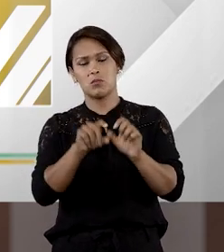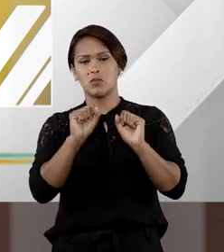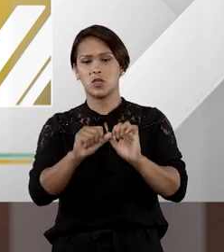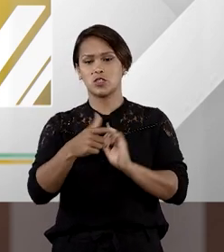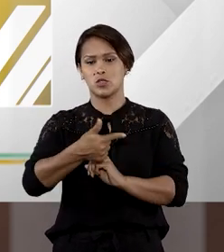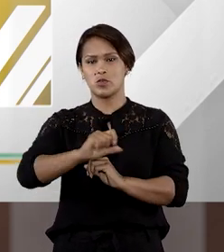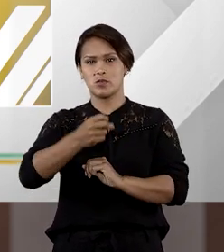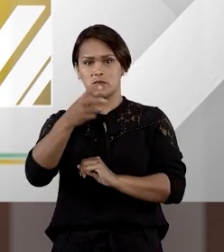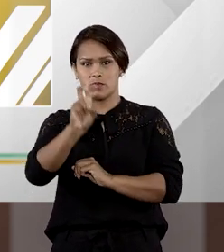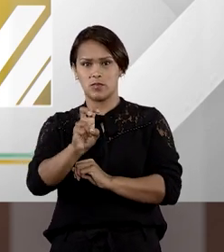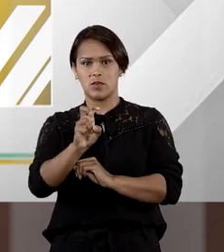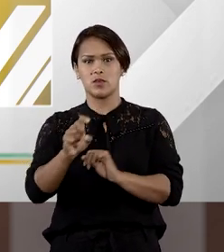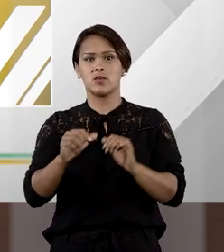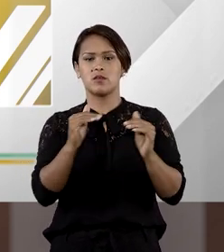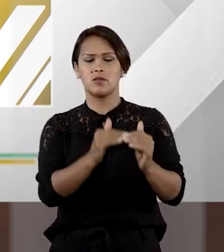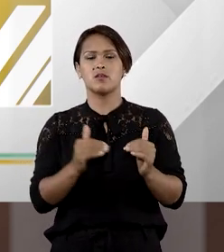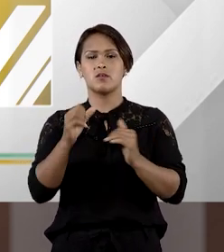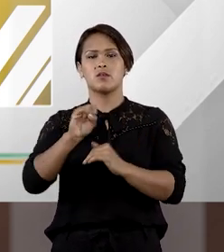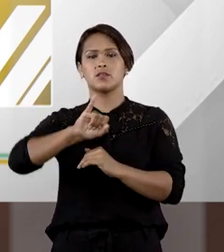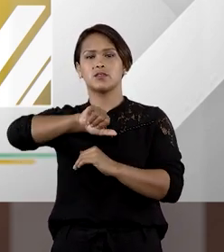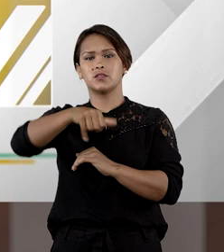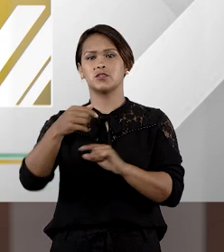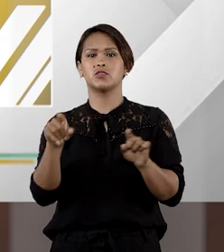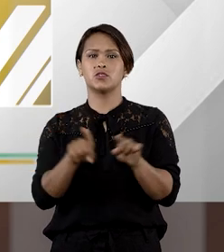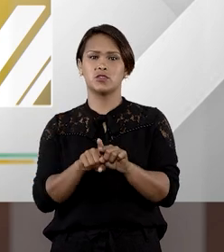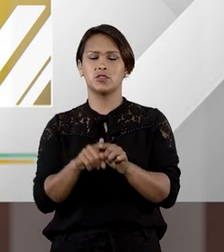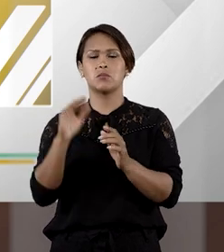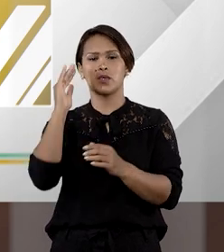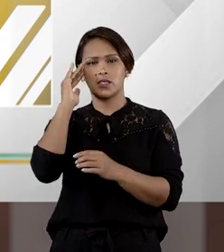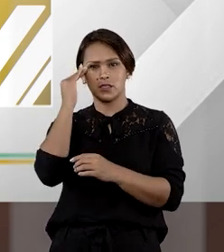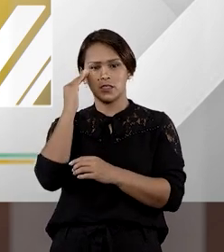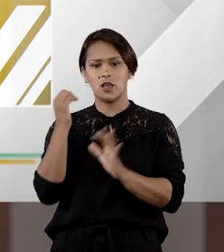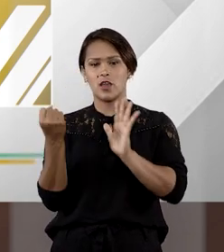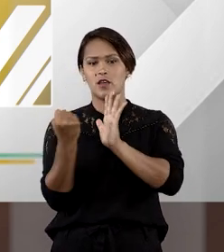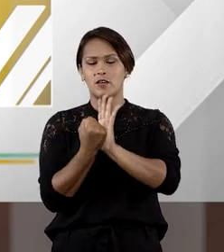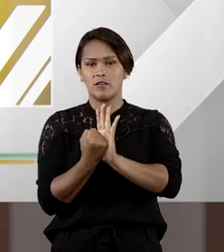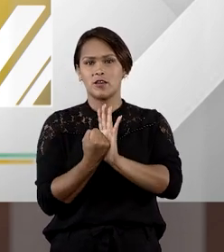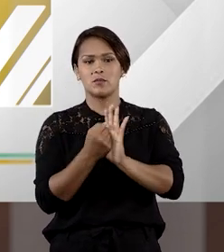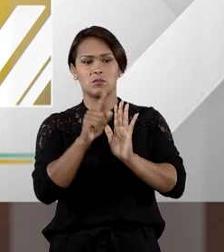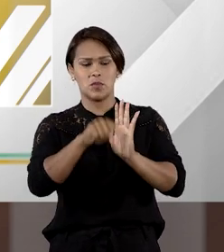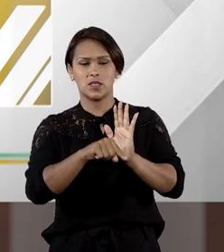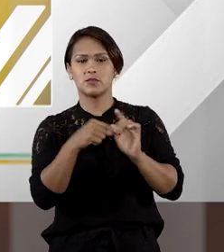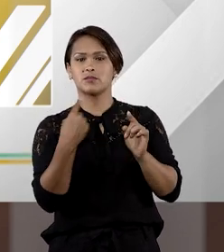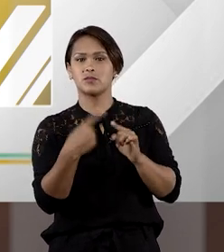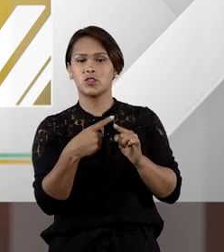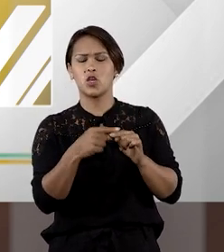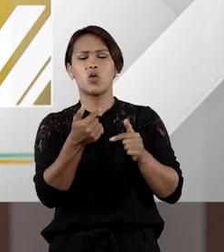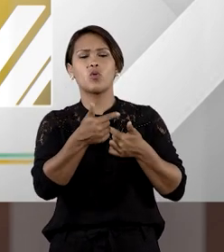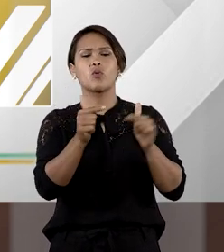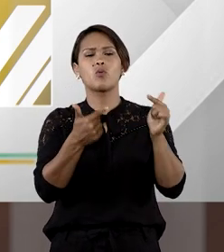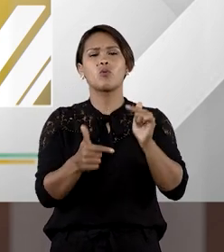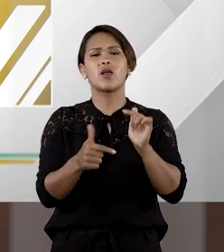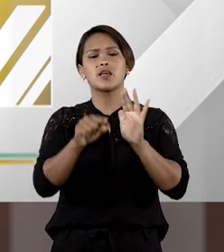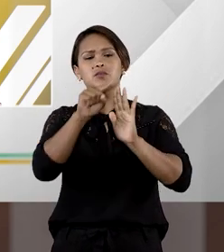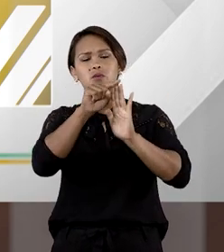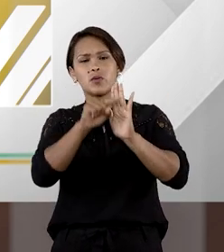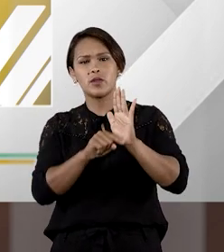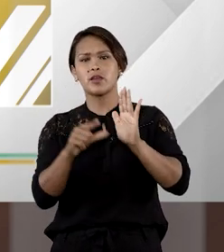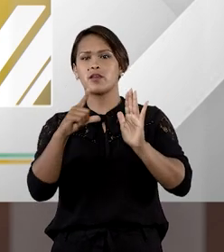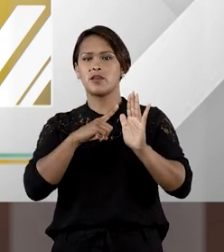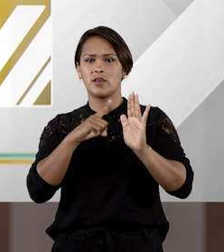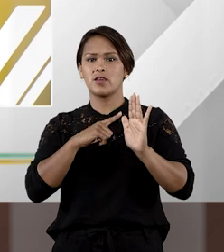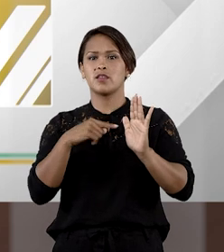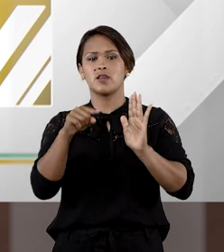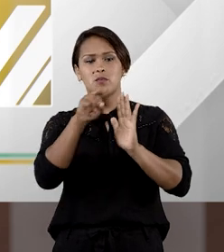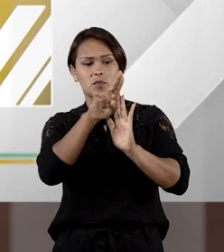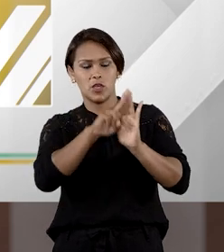de 2015, o Superior Tribunal de Justiça também tem entendimento firmado nesse sentido. Então, quais os critérios exigidos